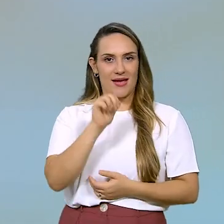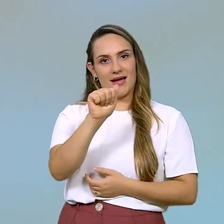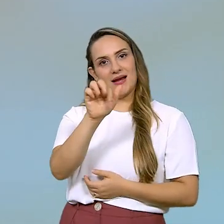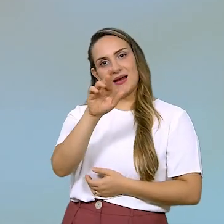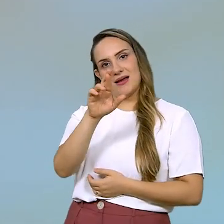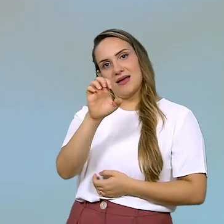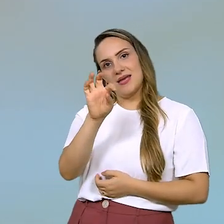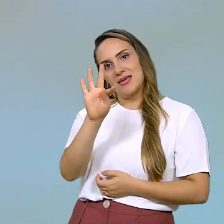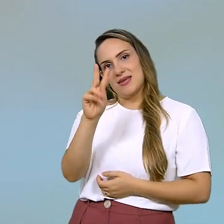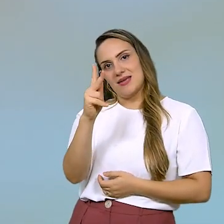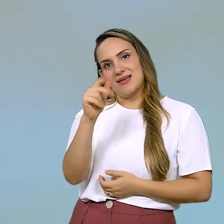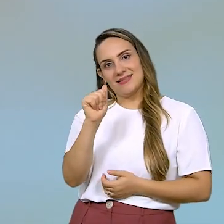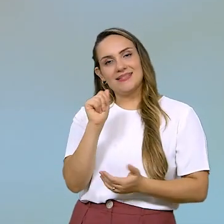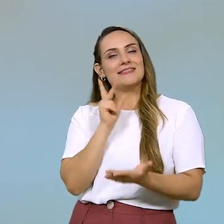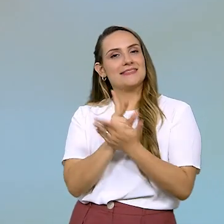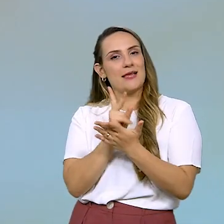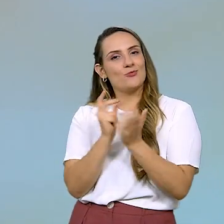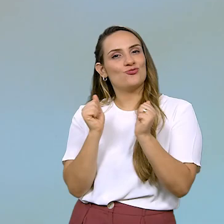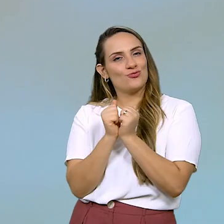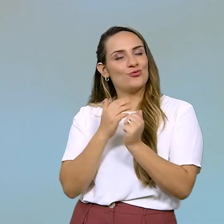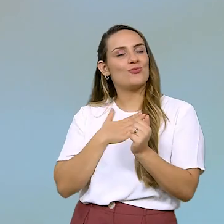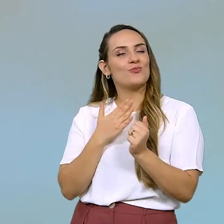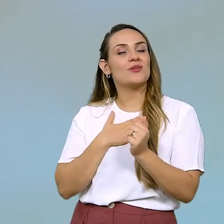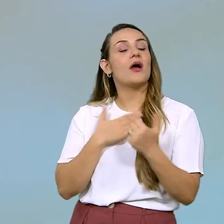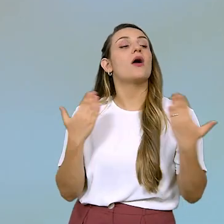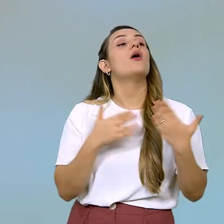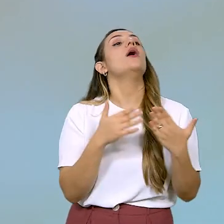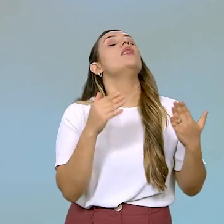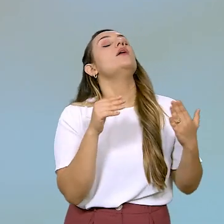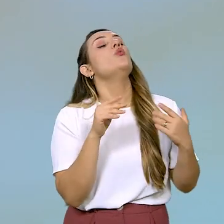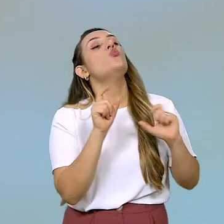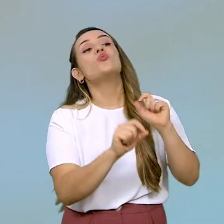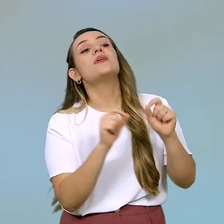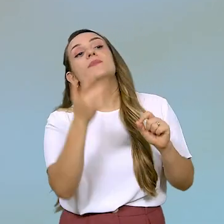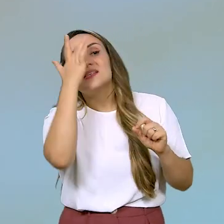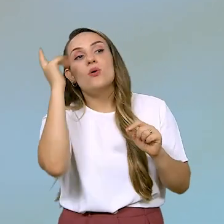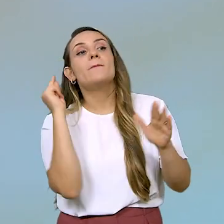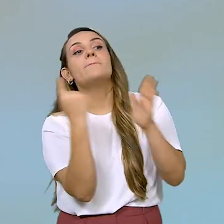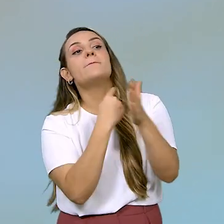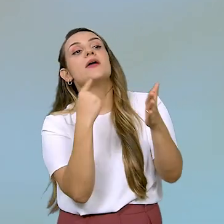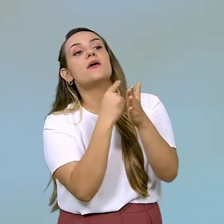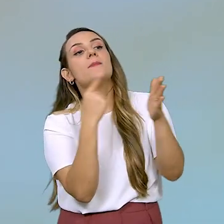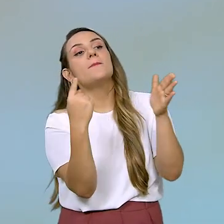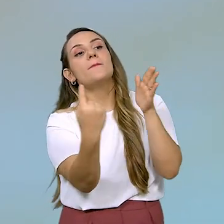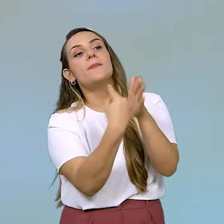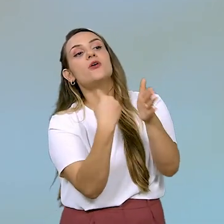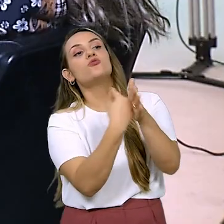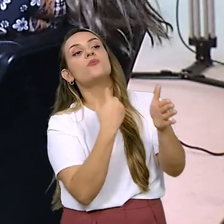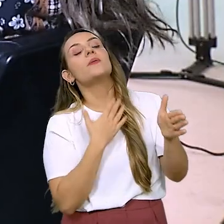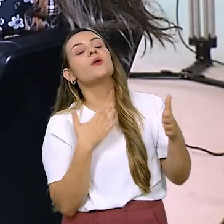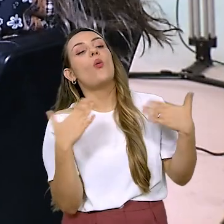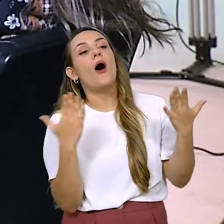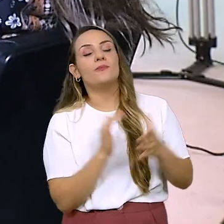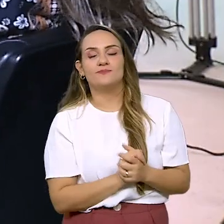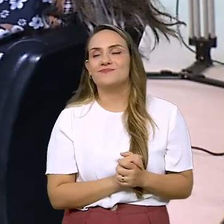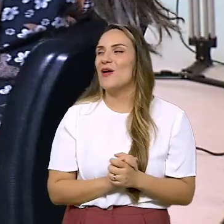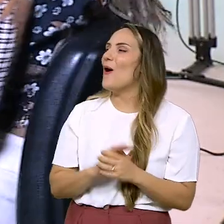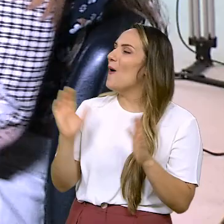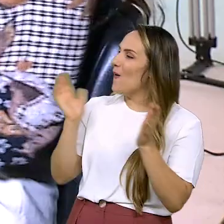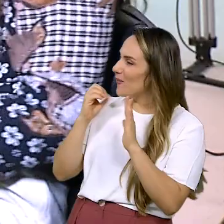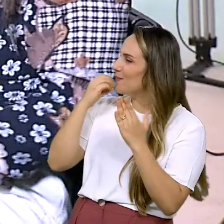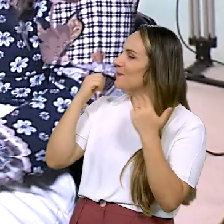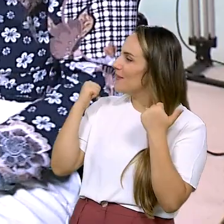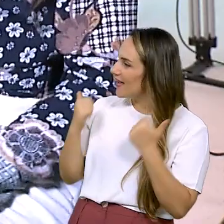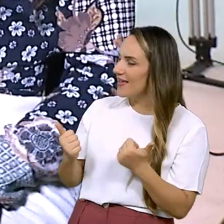é a minha colega Areta Muritiba, que sempre está aqui comigo, falando o que vocês têm de dúvidas sobre o tema do nosso programa. E aí, Areta, tudo bem? E